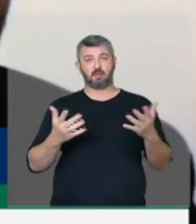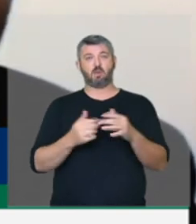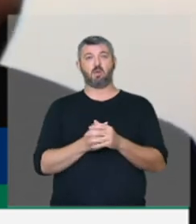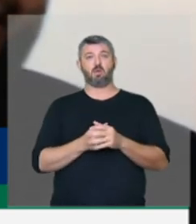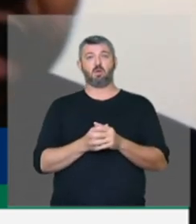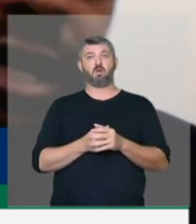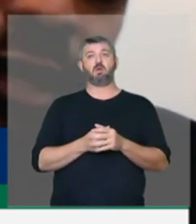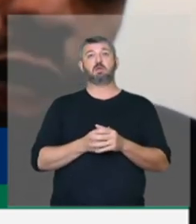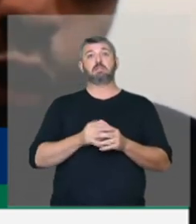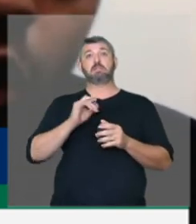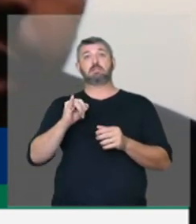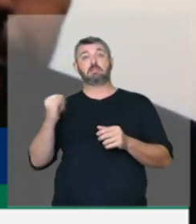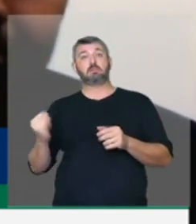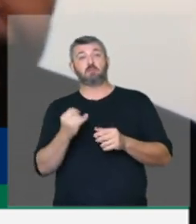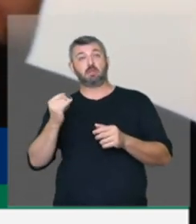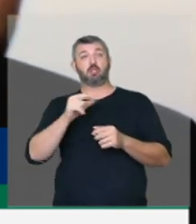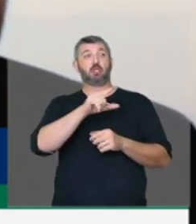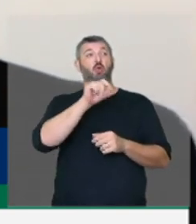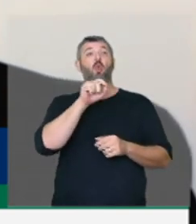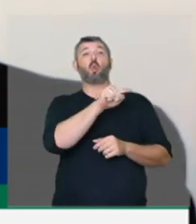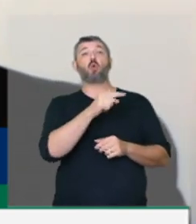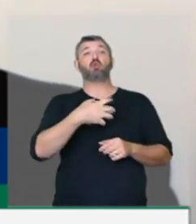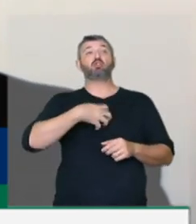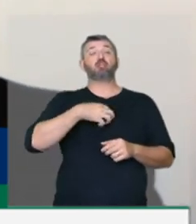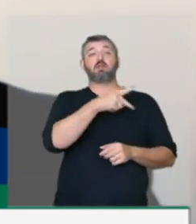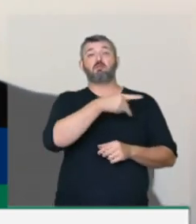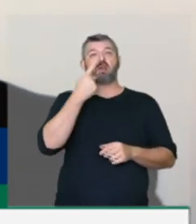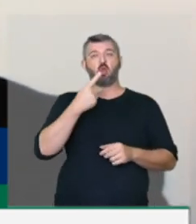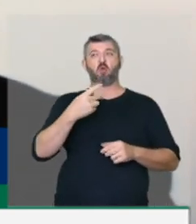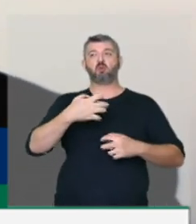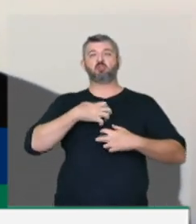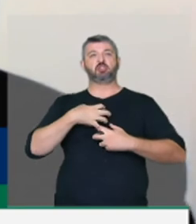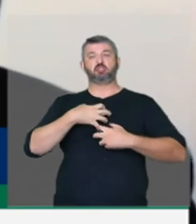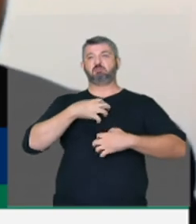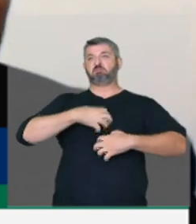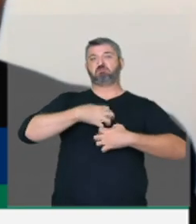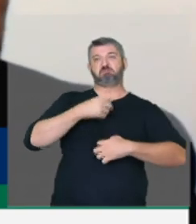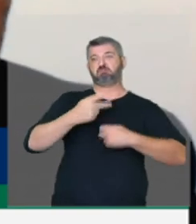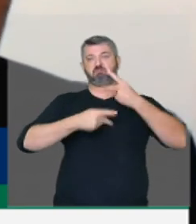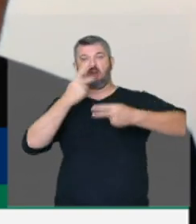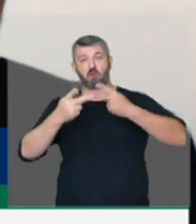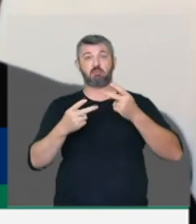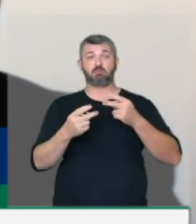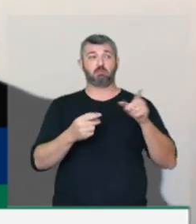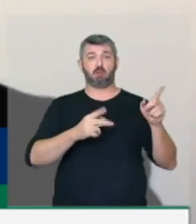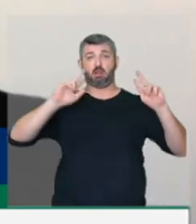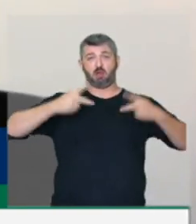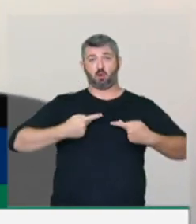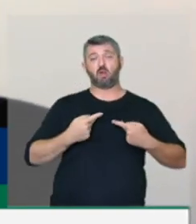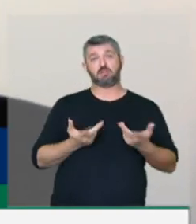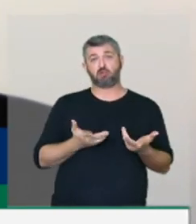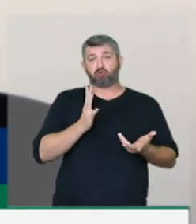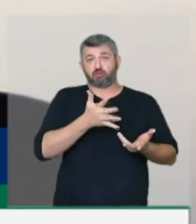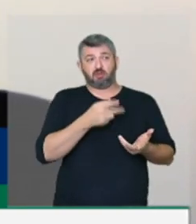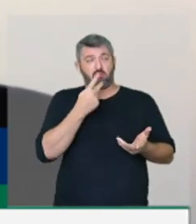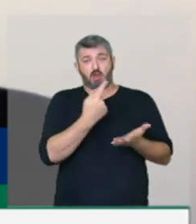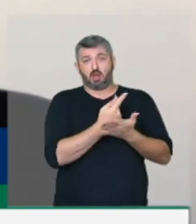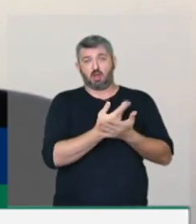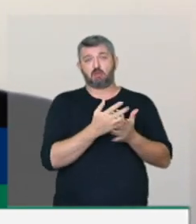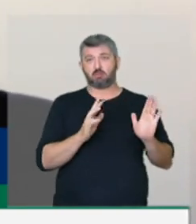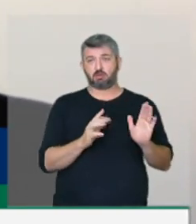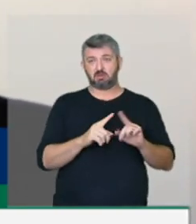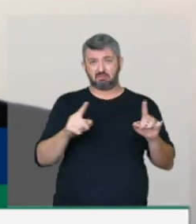sobre a pertinência da escolha das palavras e do tom, assim como o próprio deputado já reconheceu. Mas, em momento algum,